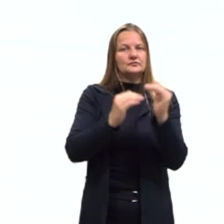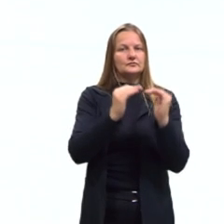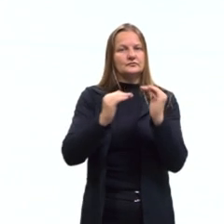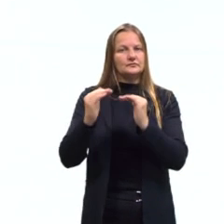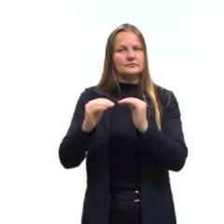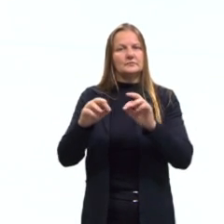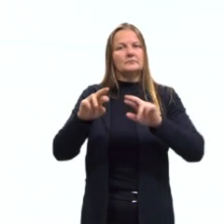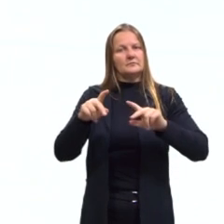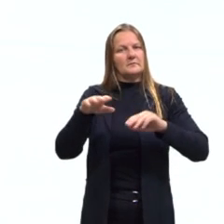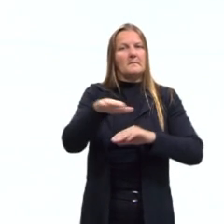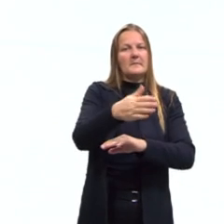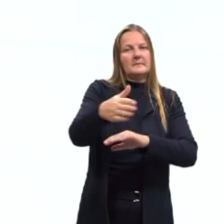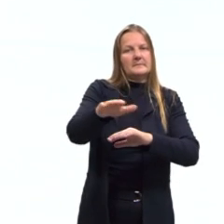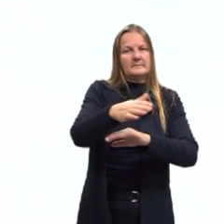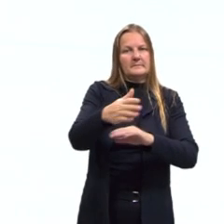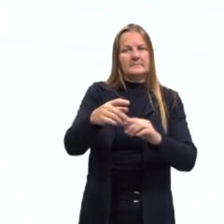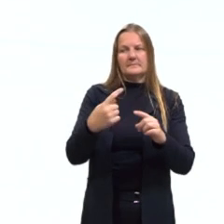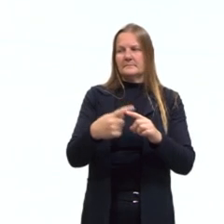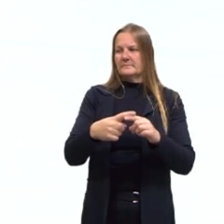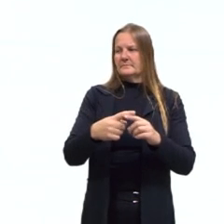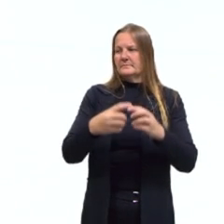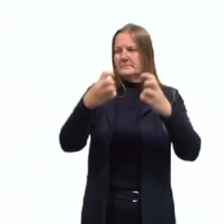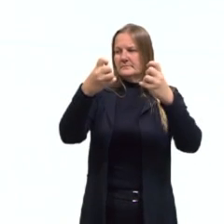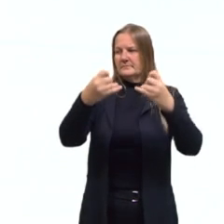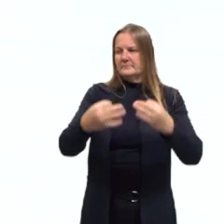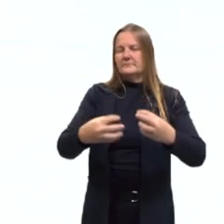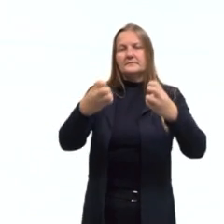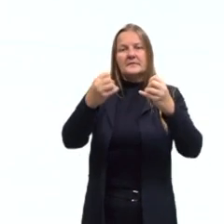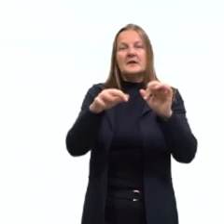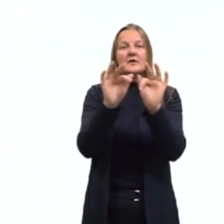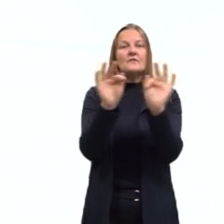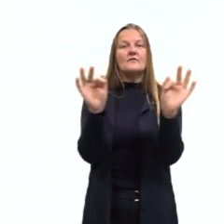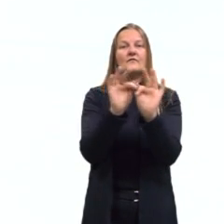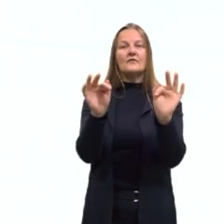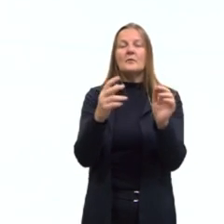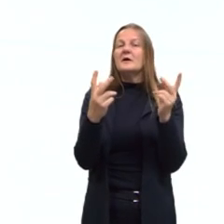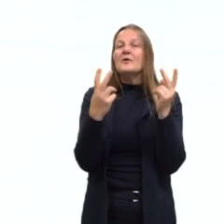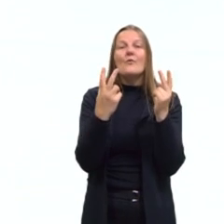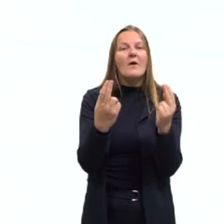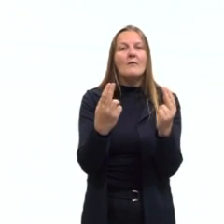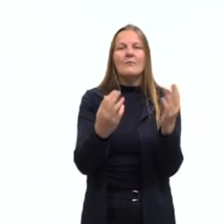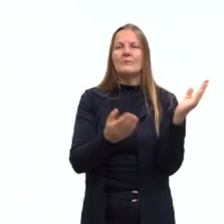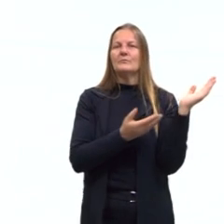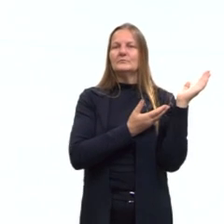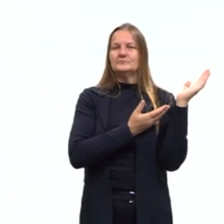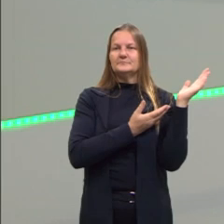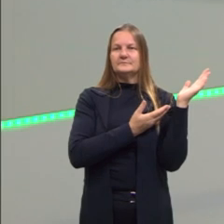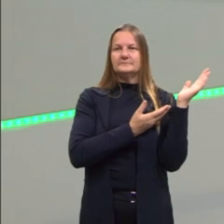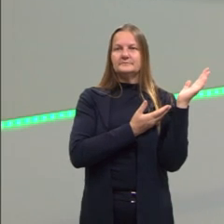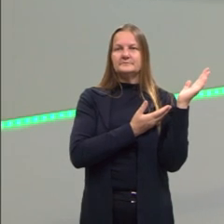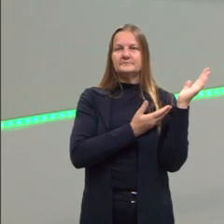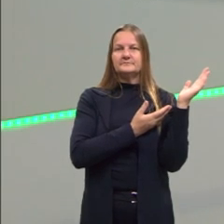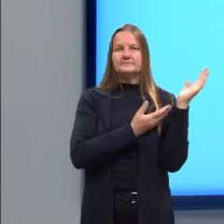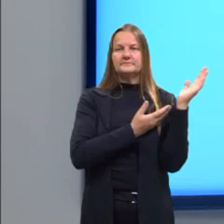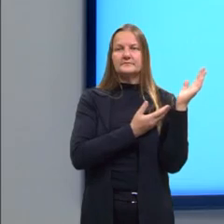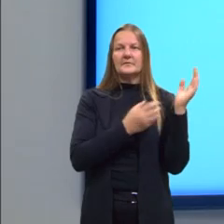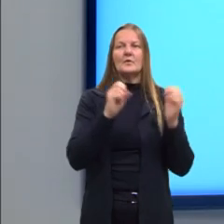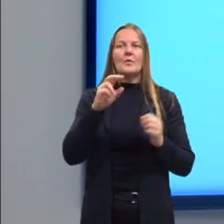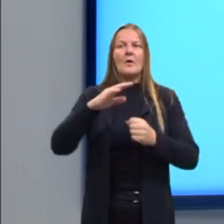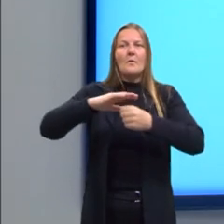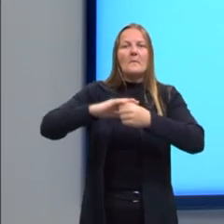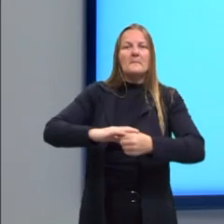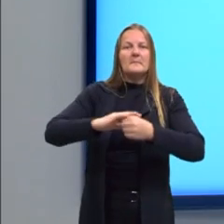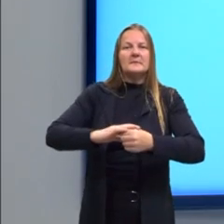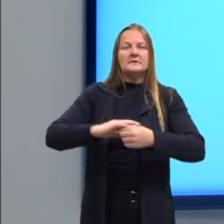baseado nas pressões parciais a fórmula traz o mesmo no mesmo sentido tá é os valores das pressões